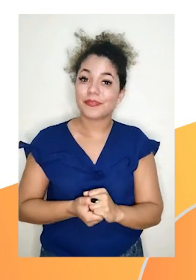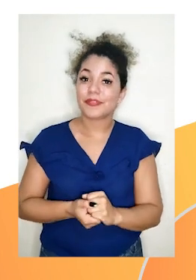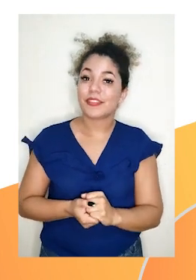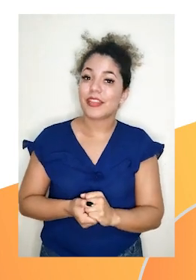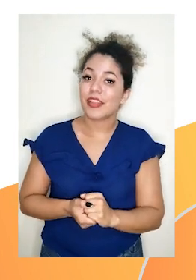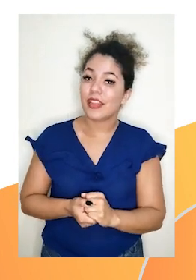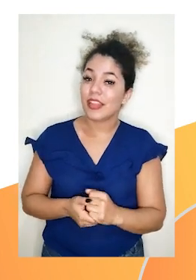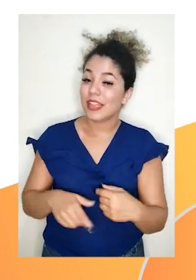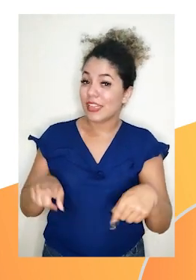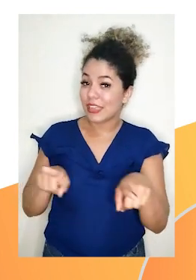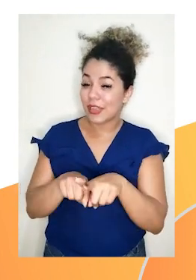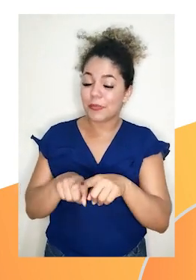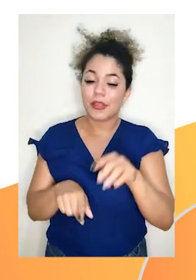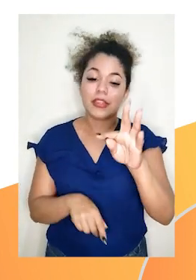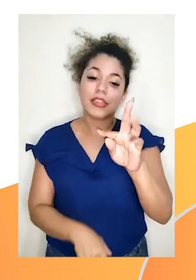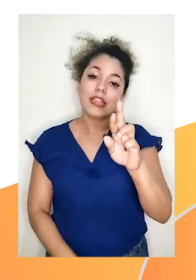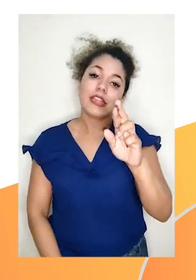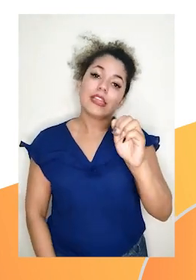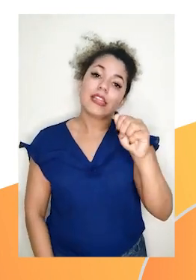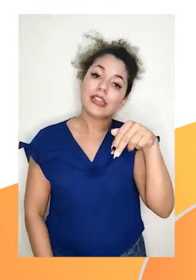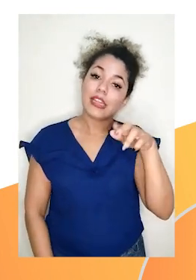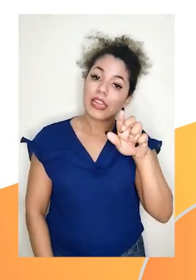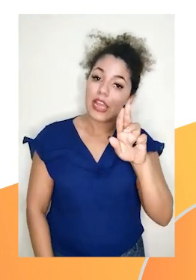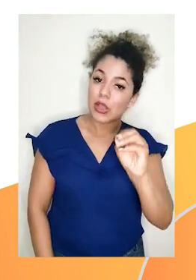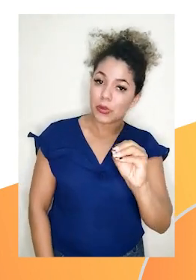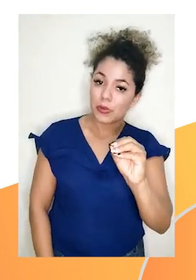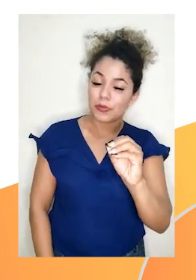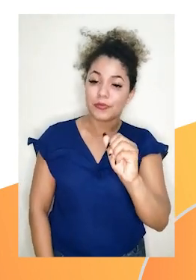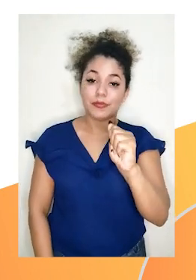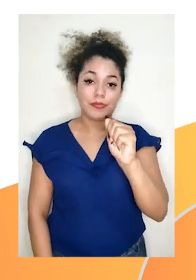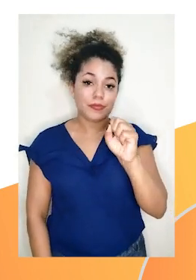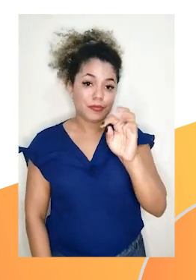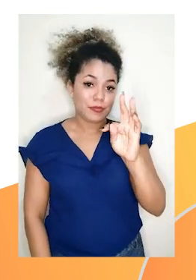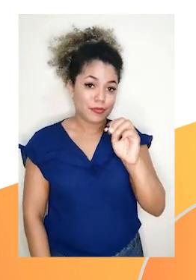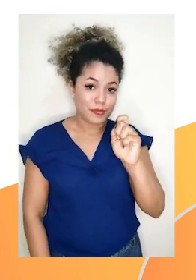Triângulo Austral, representado por 3 estrelas na